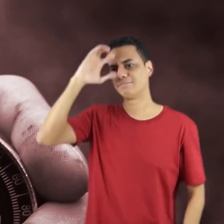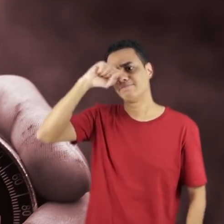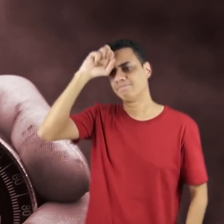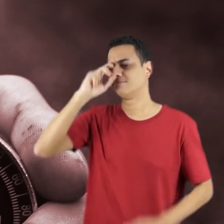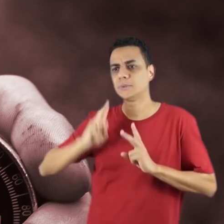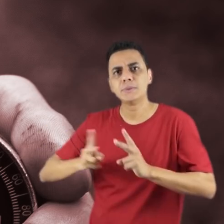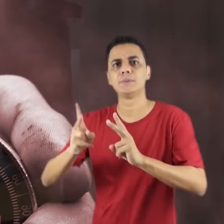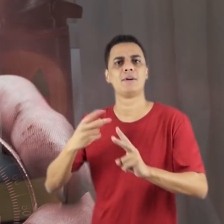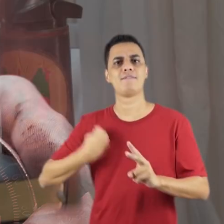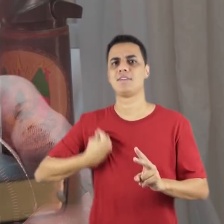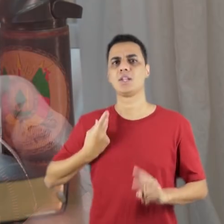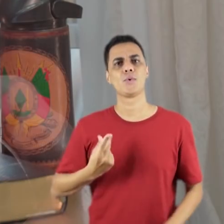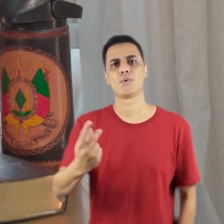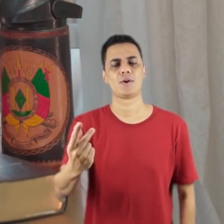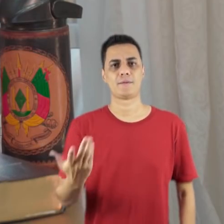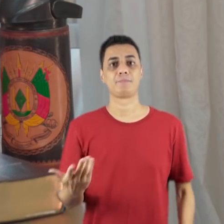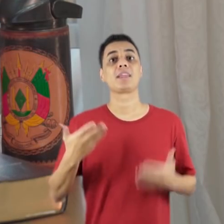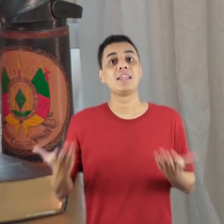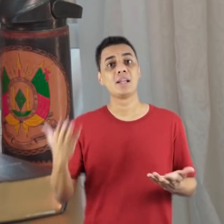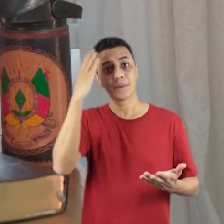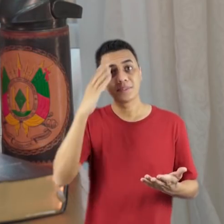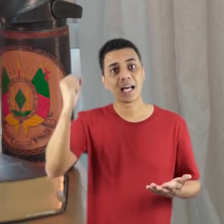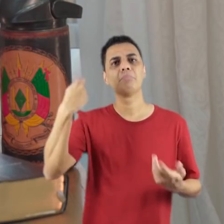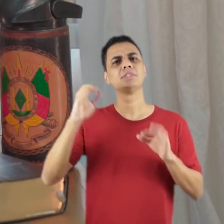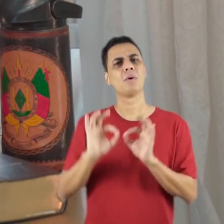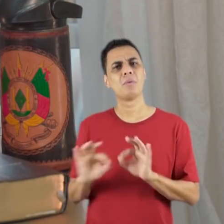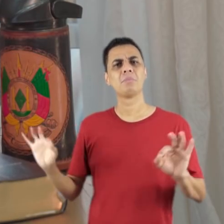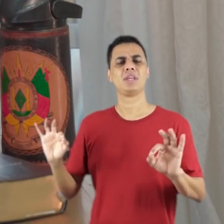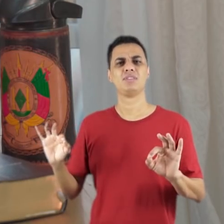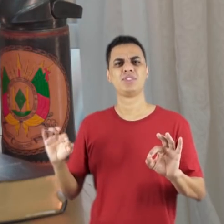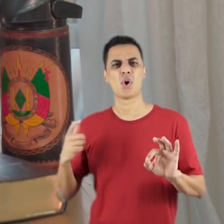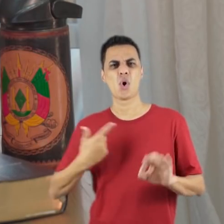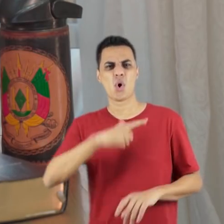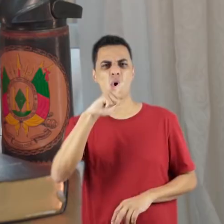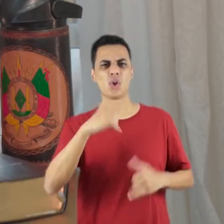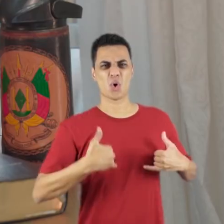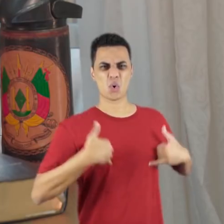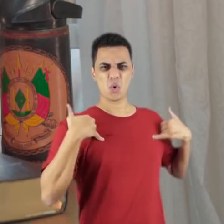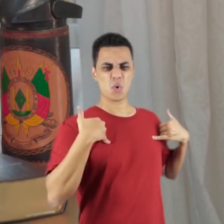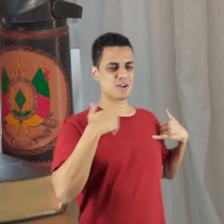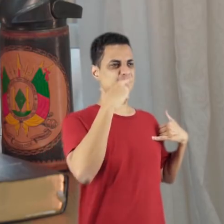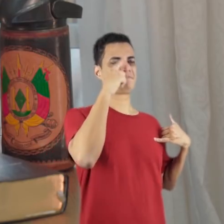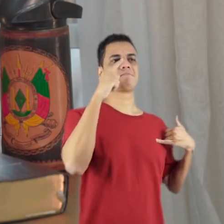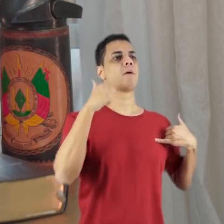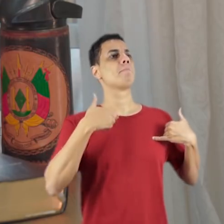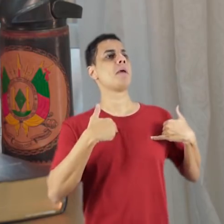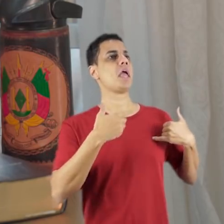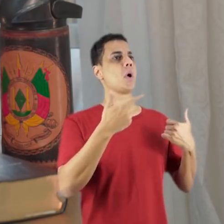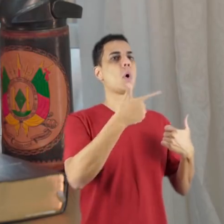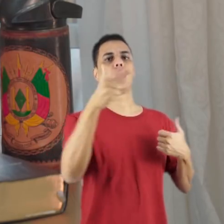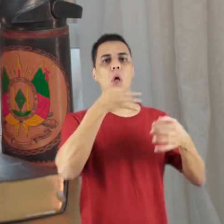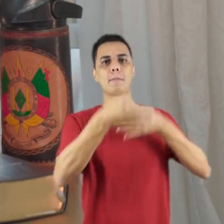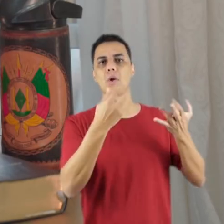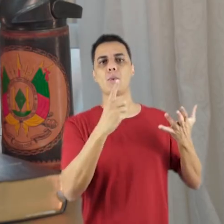para o resto da vida. Este é um encorajamento para o sábio colocar sua humildade em ação. Ao contrário do orgulhoso, que não aceita ouvir ninguém e nem